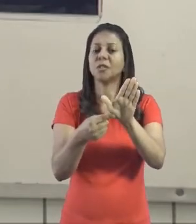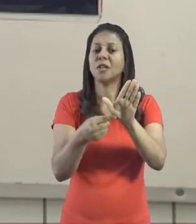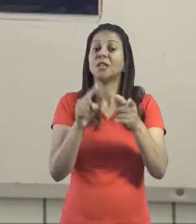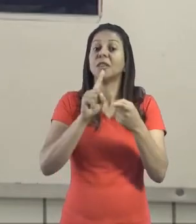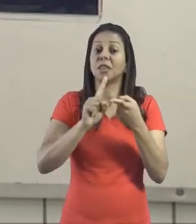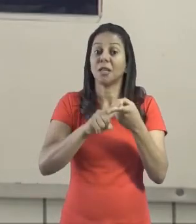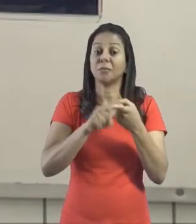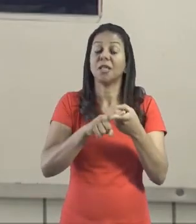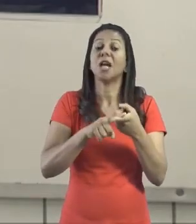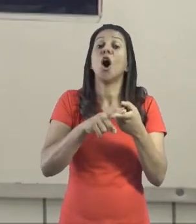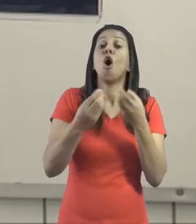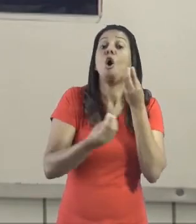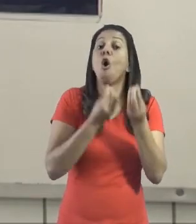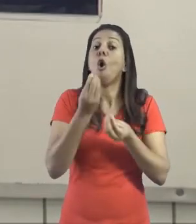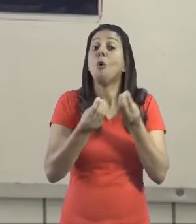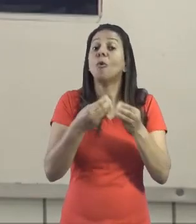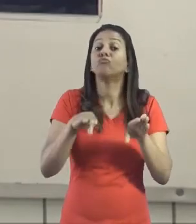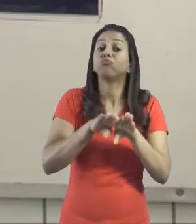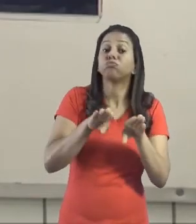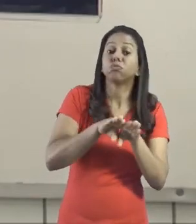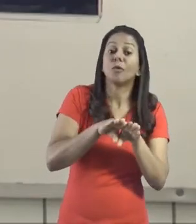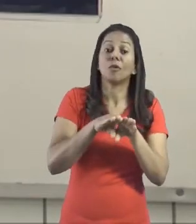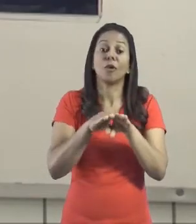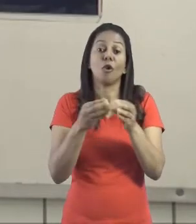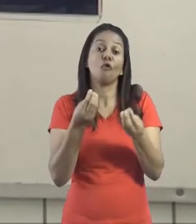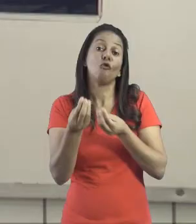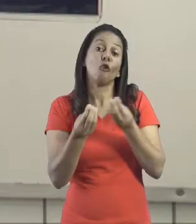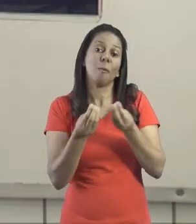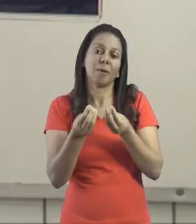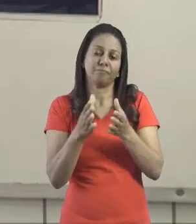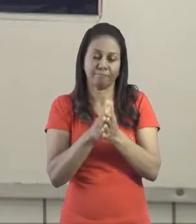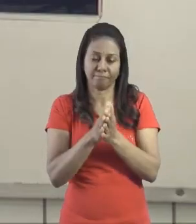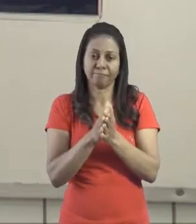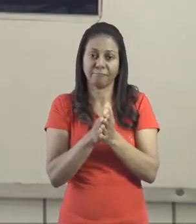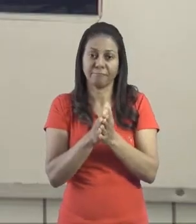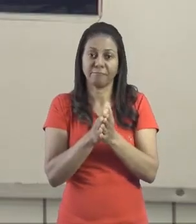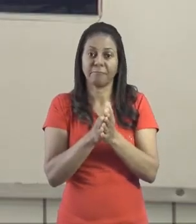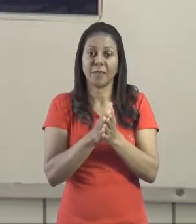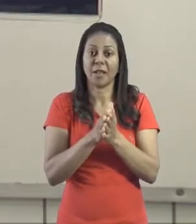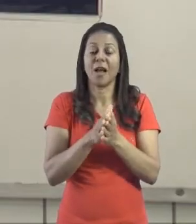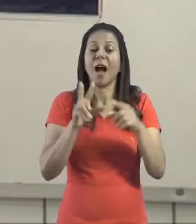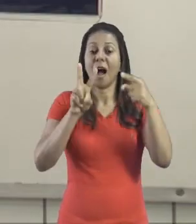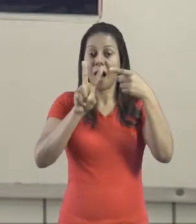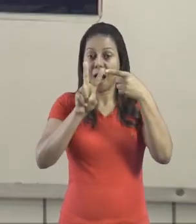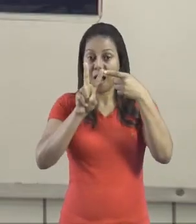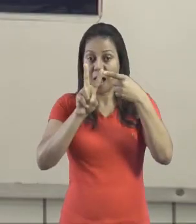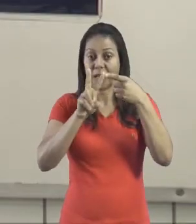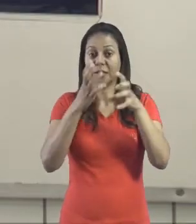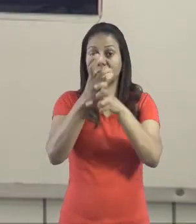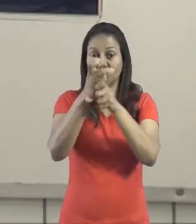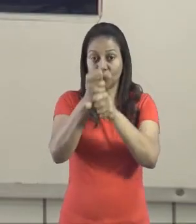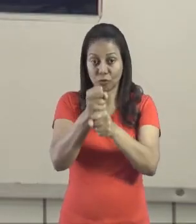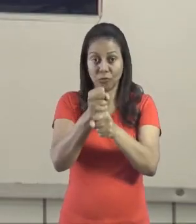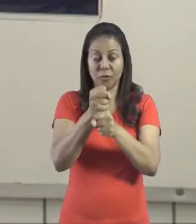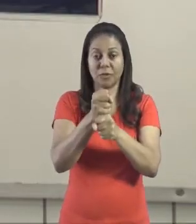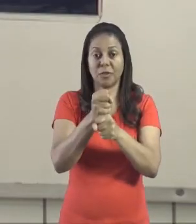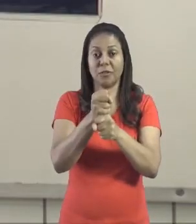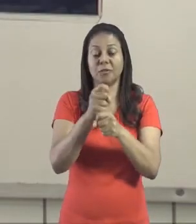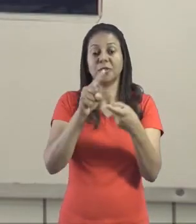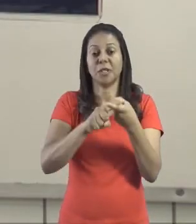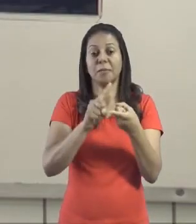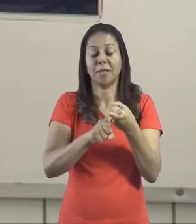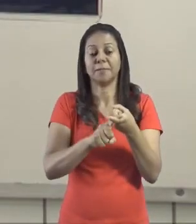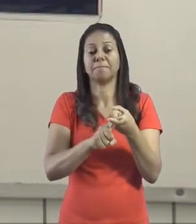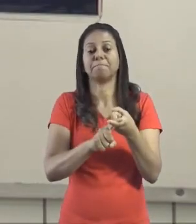tipo realmente que ela forma. Encontrar a raiz ou solução de uma equação de segundo grau e